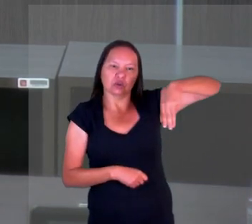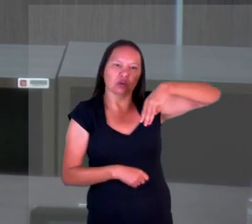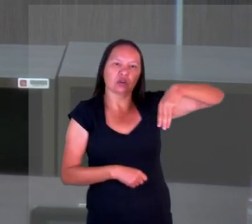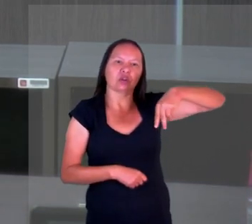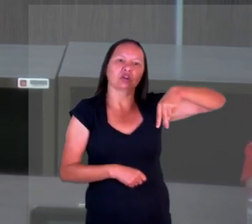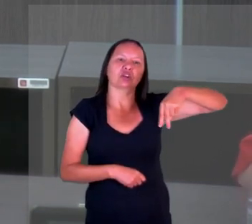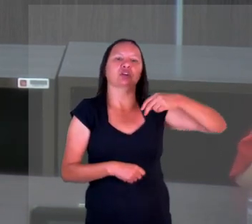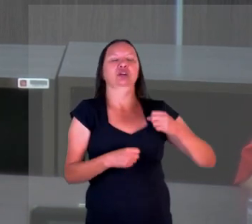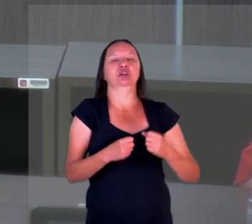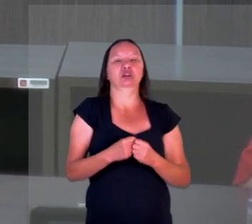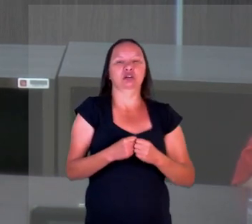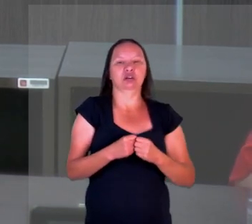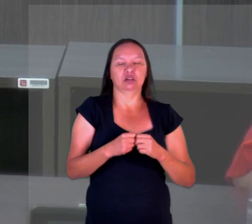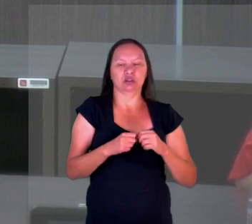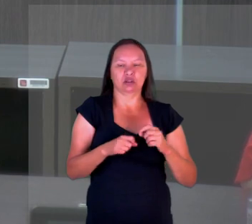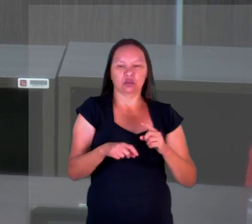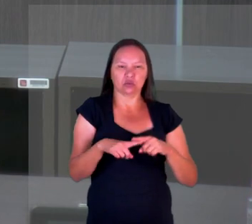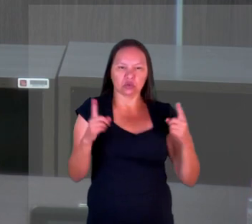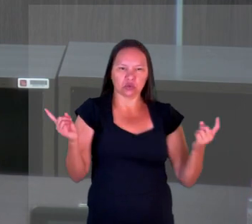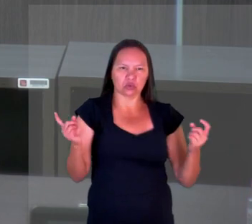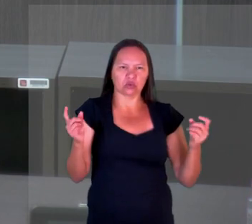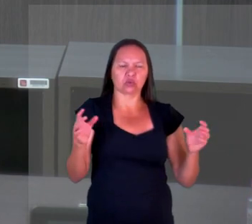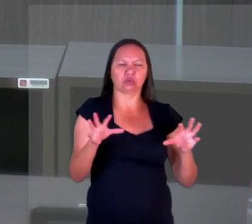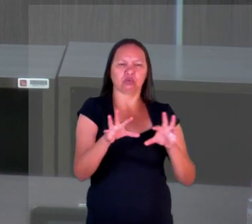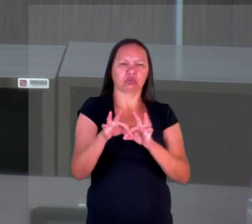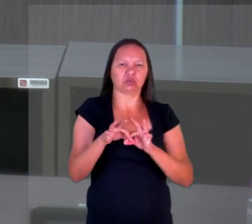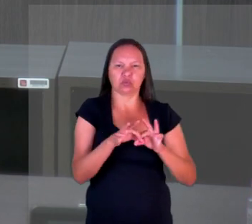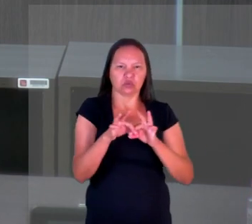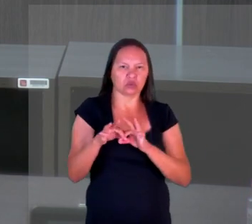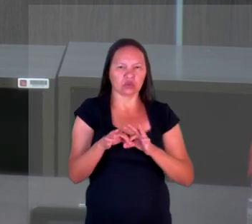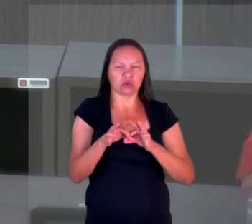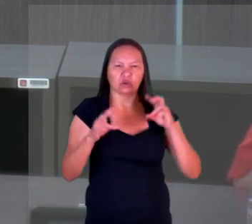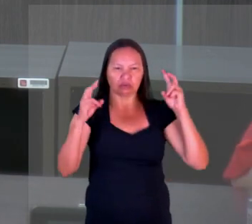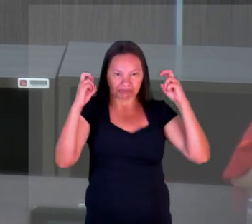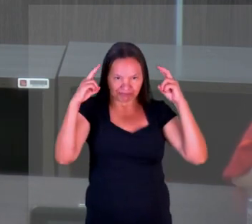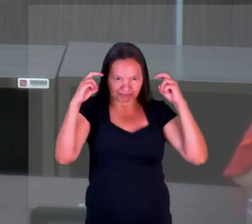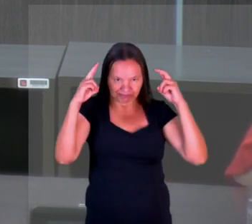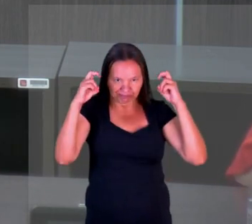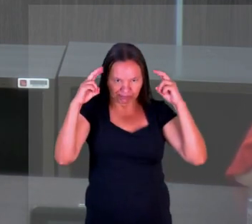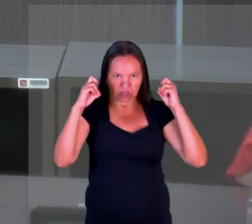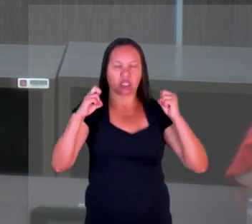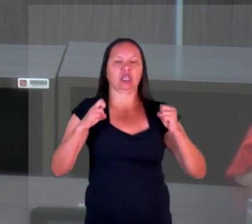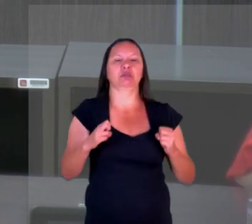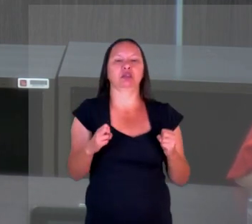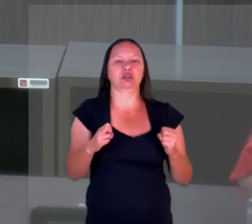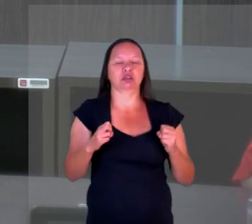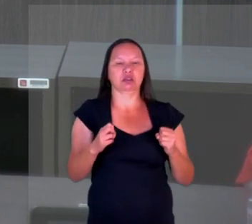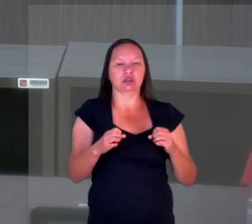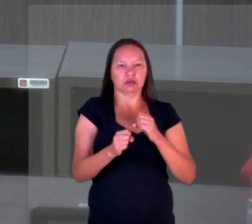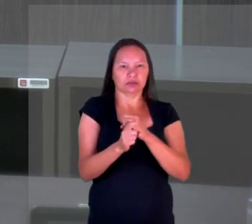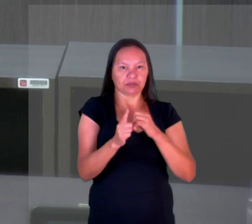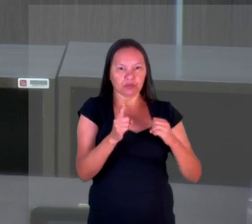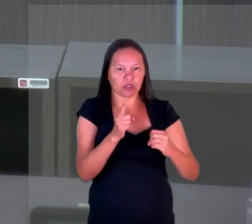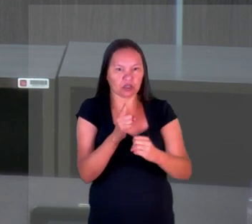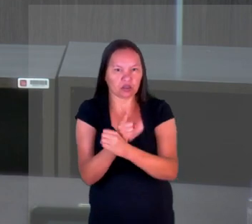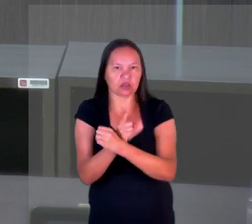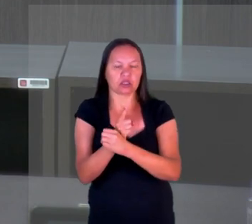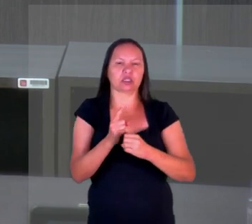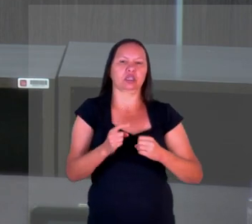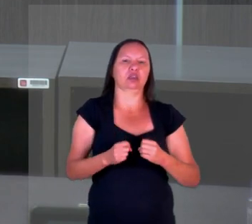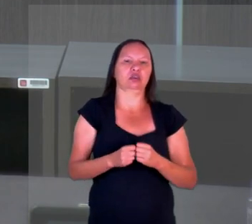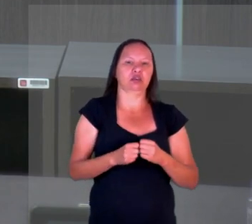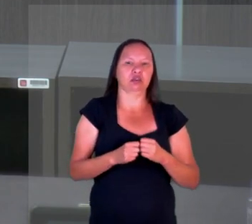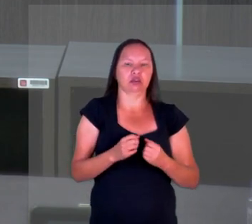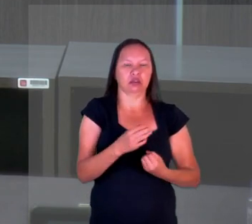disparidades de toda ordem eh não só em termos regionais mas em termos também sociais eh com a